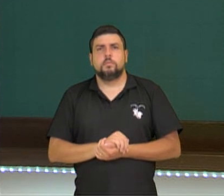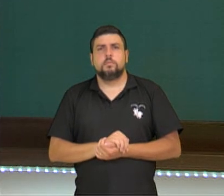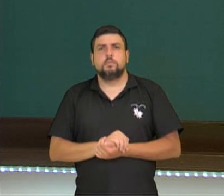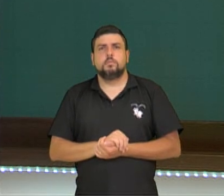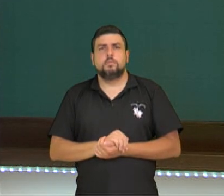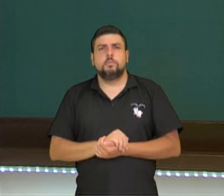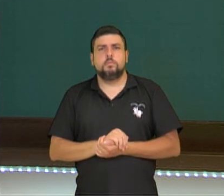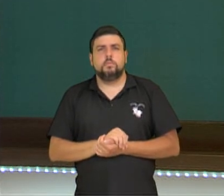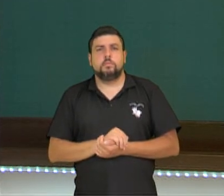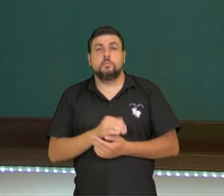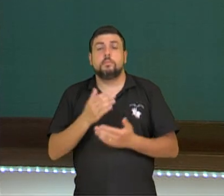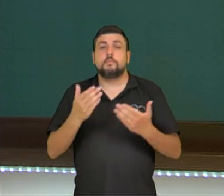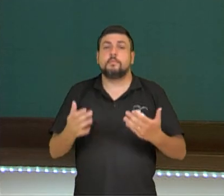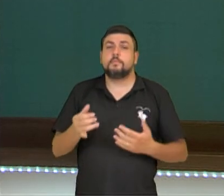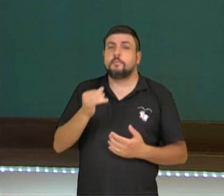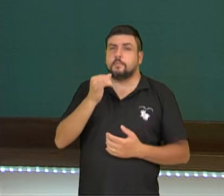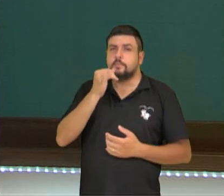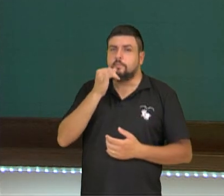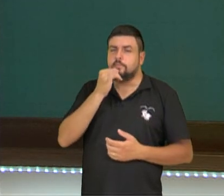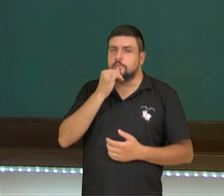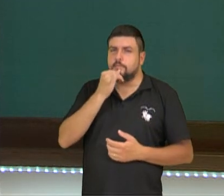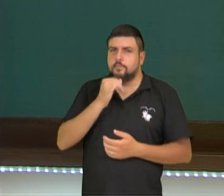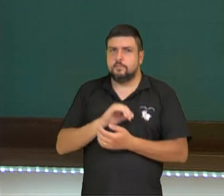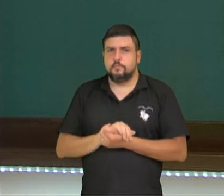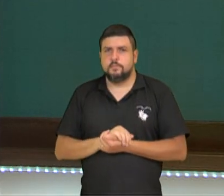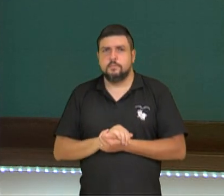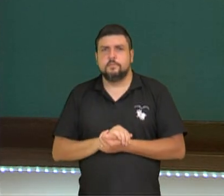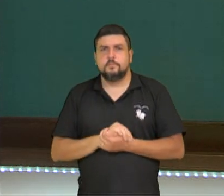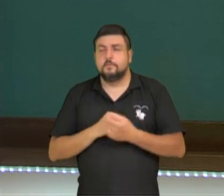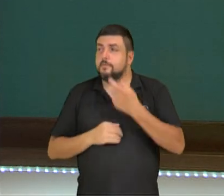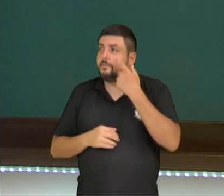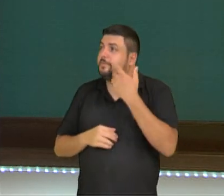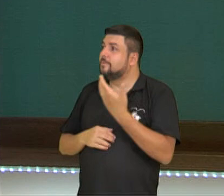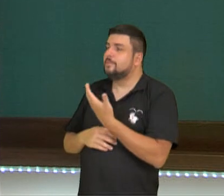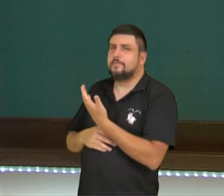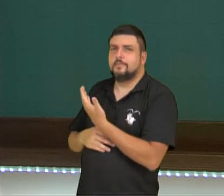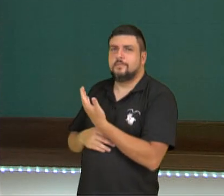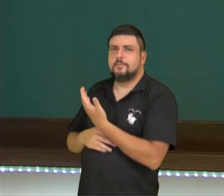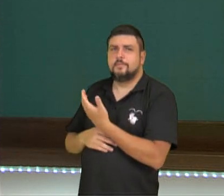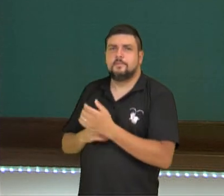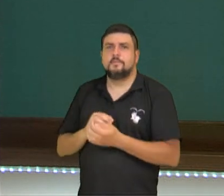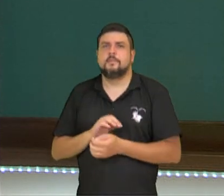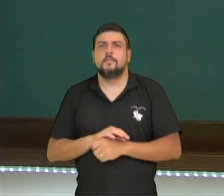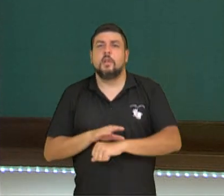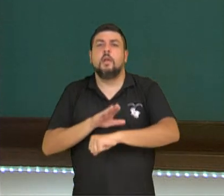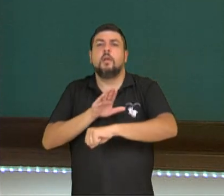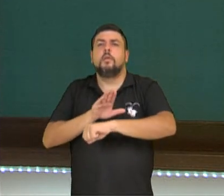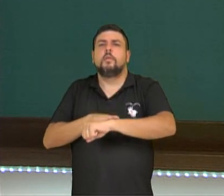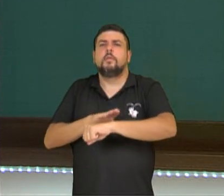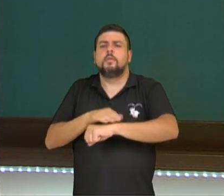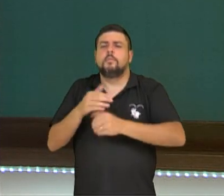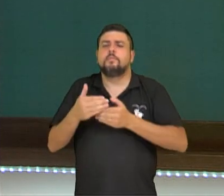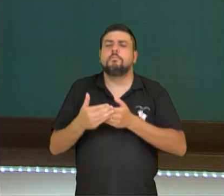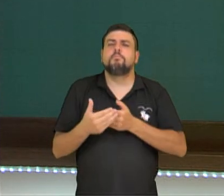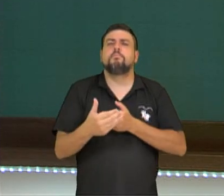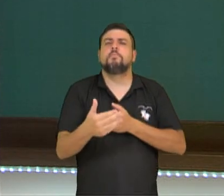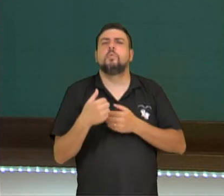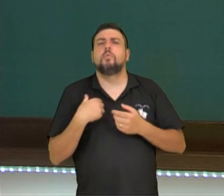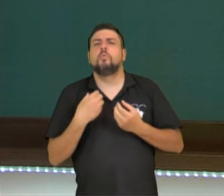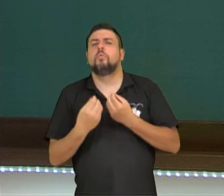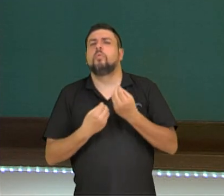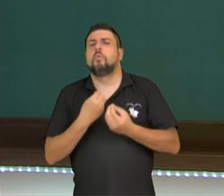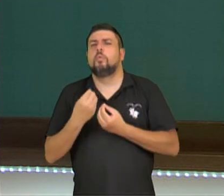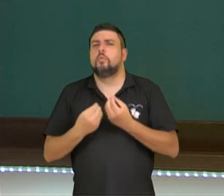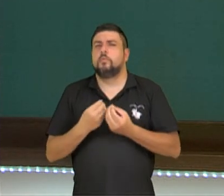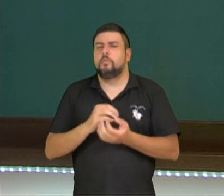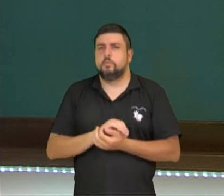temos aqui um exemplo, né, dessa previsão do tempo. Vamos pensar na previsão do tempo? O